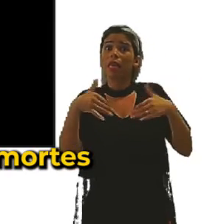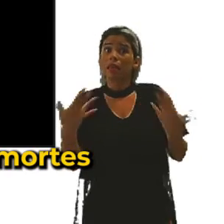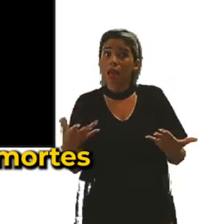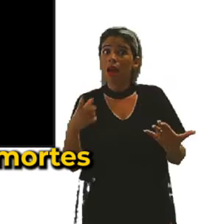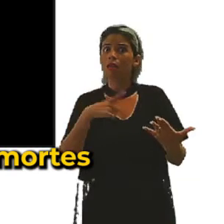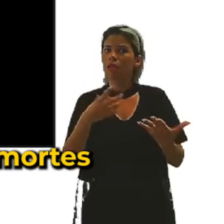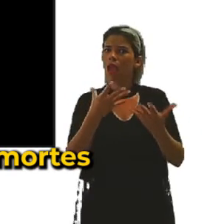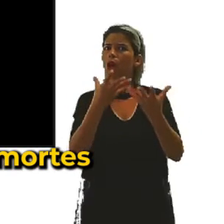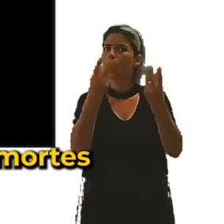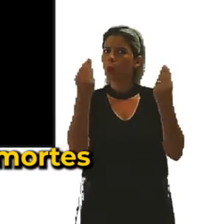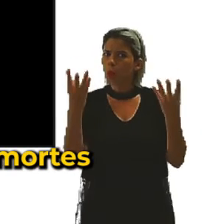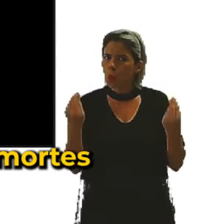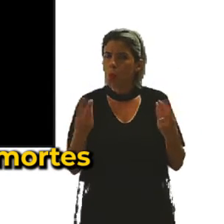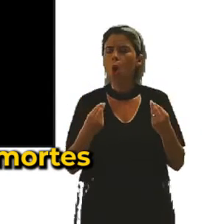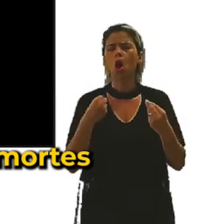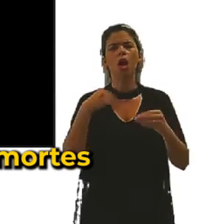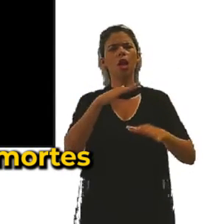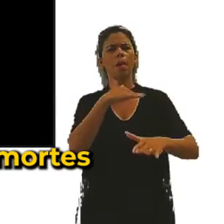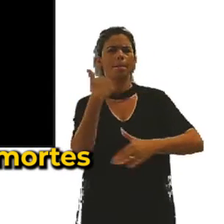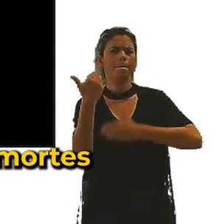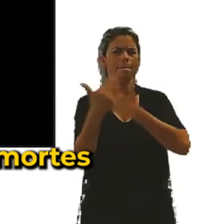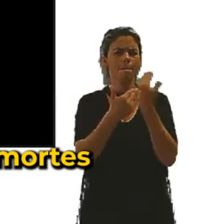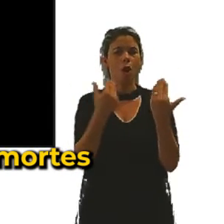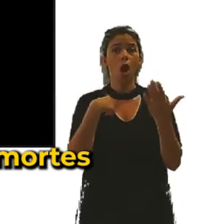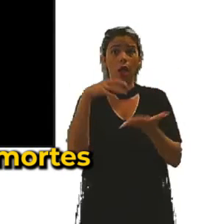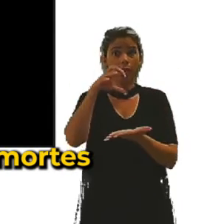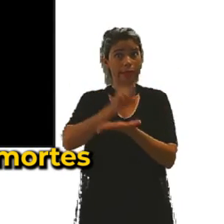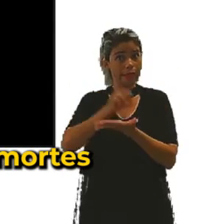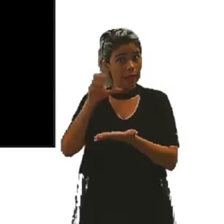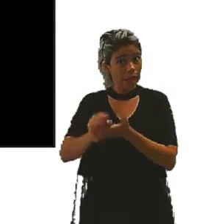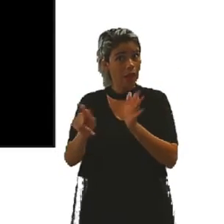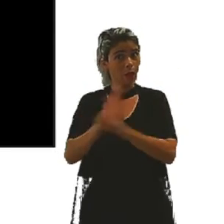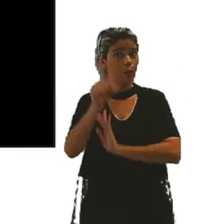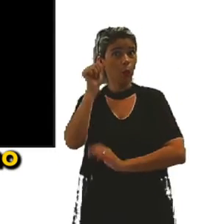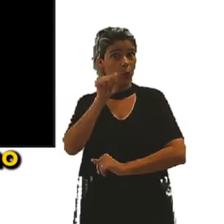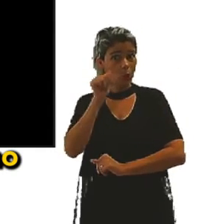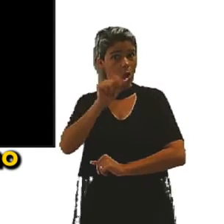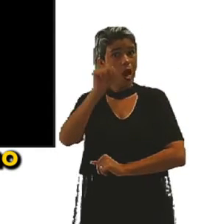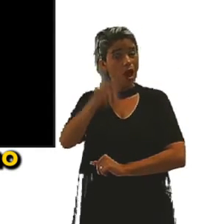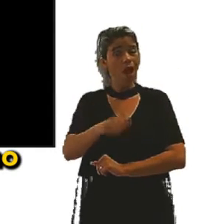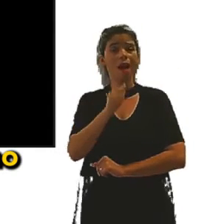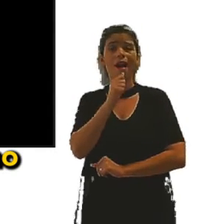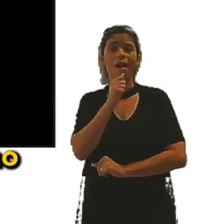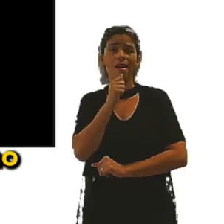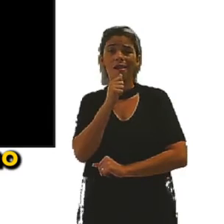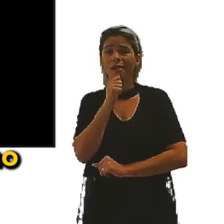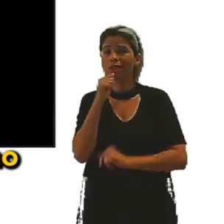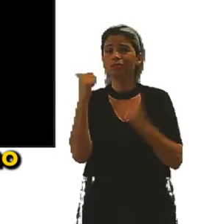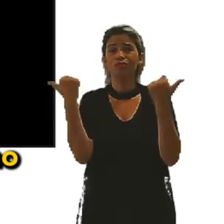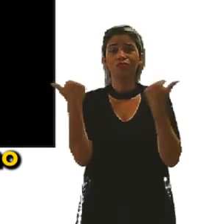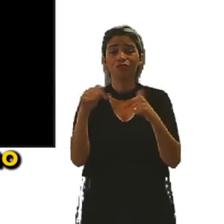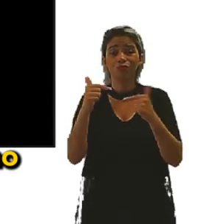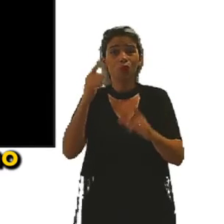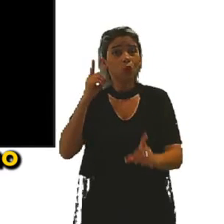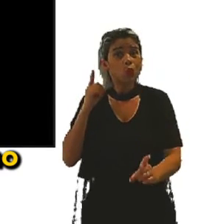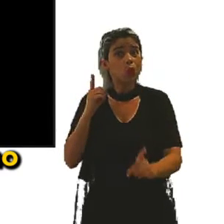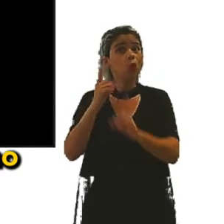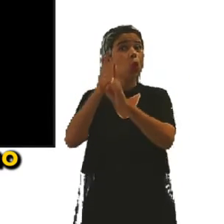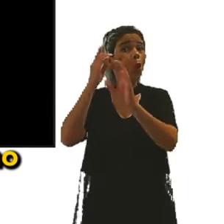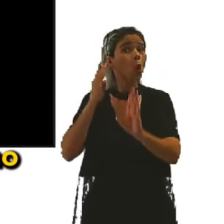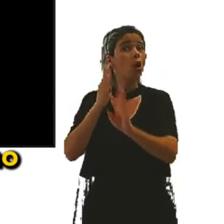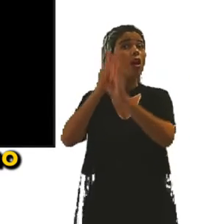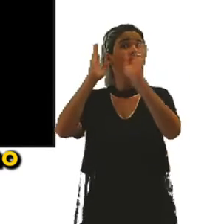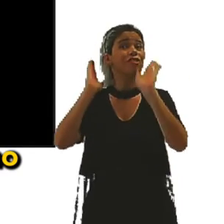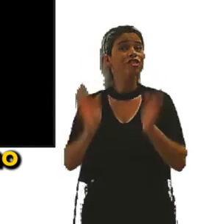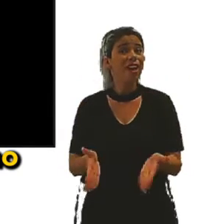grande parte dos dados relativos às mortes das mulheres ainda não foi identificada,